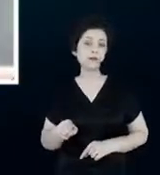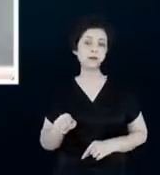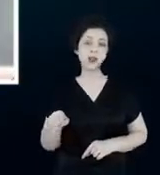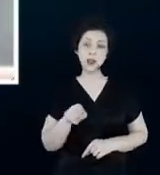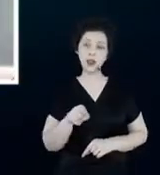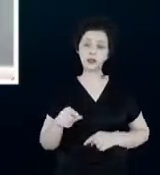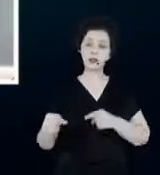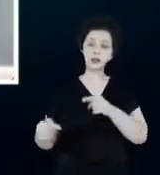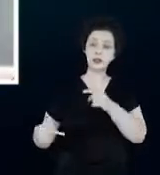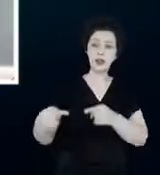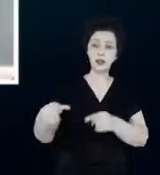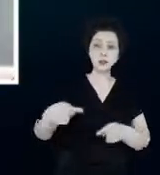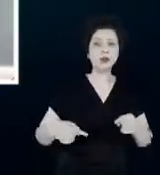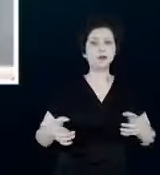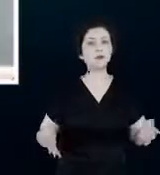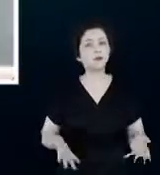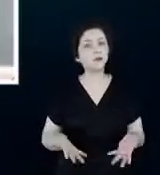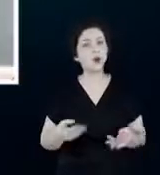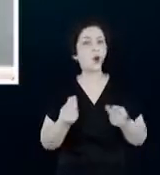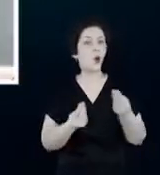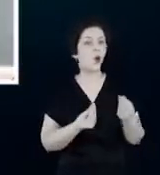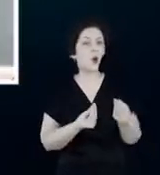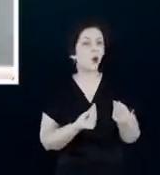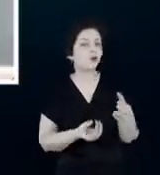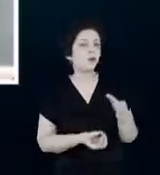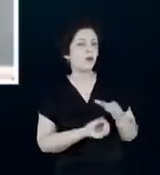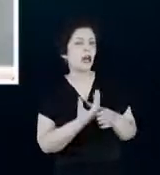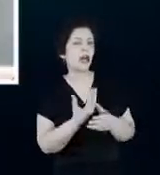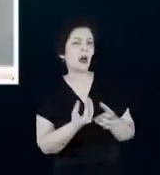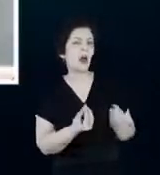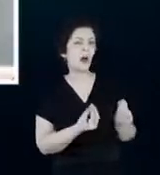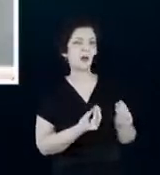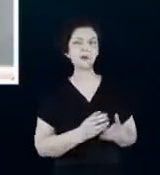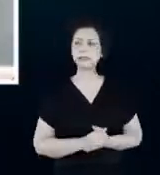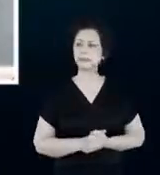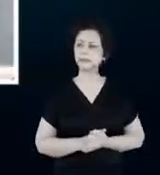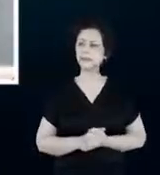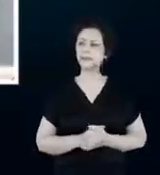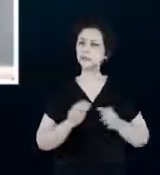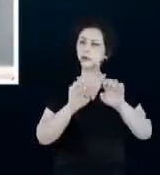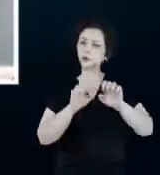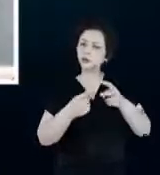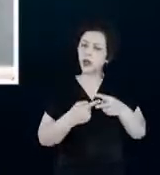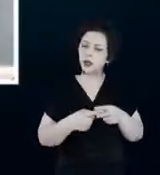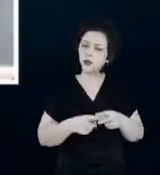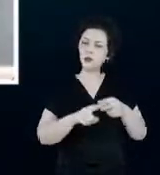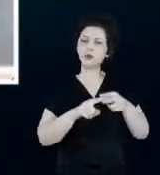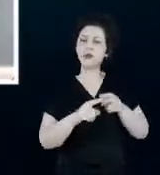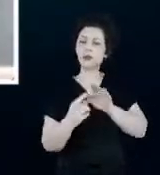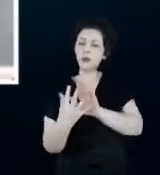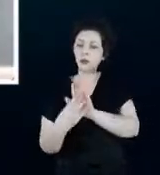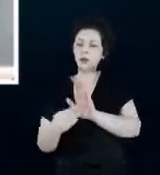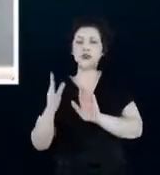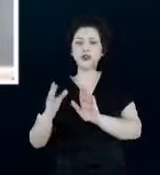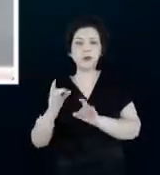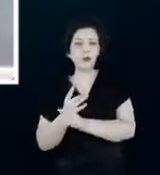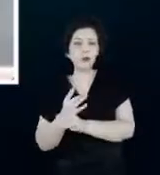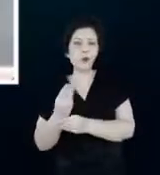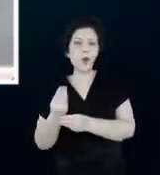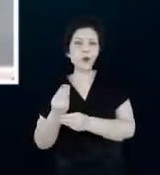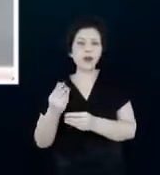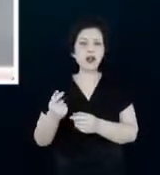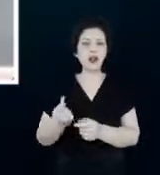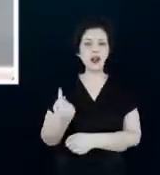nesse debate sobre como criar, como reestruturar os seus modelos de negócio, que antes